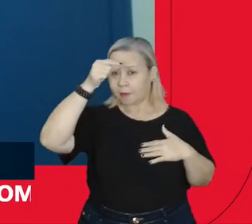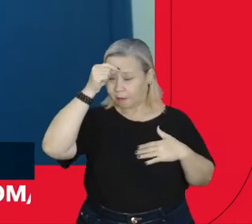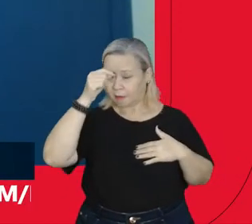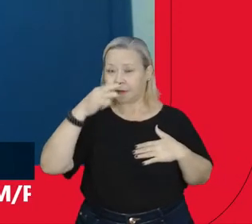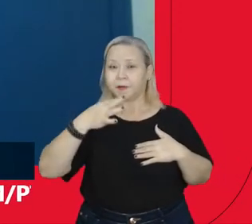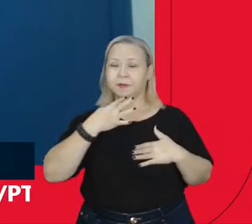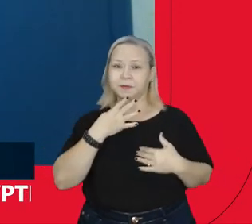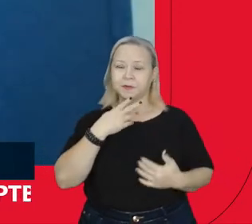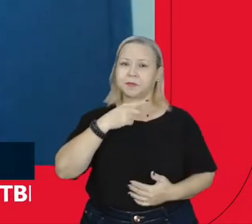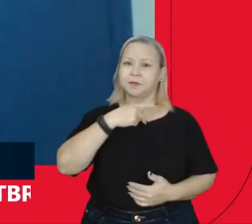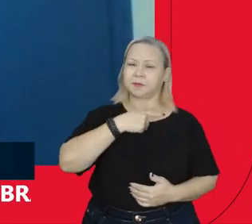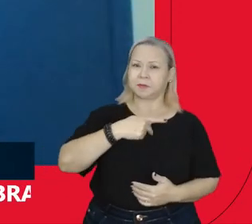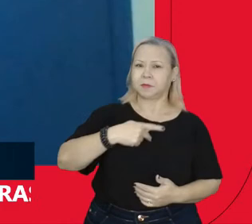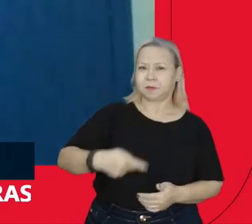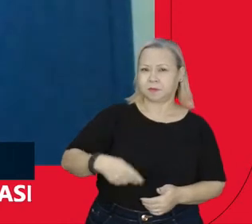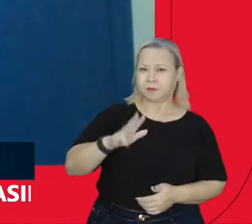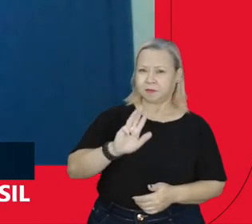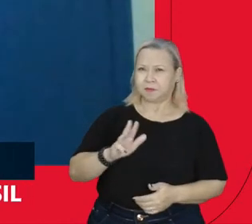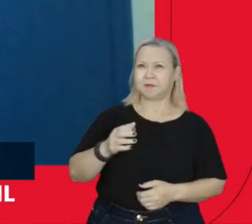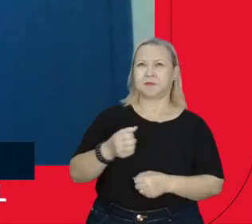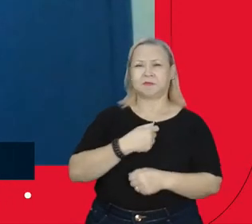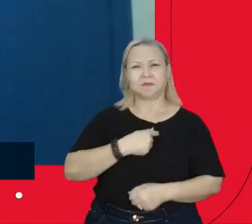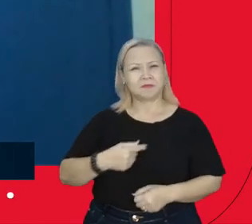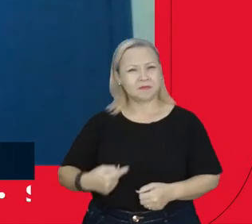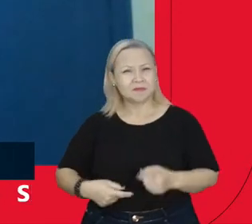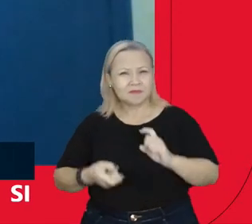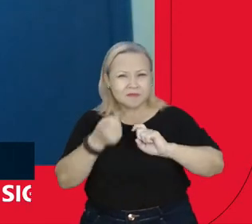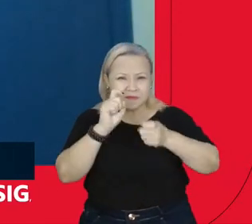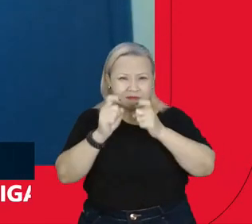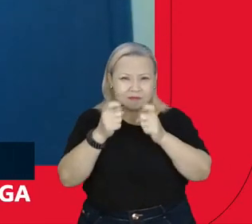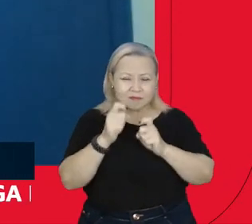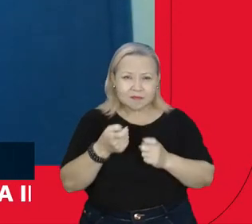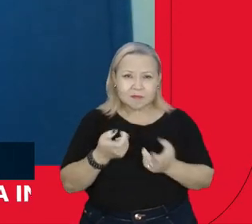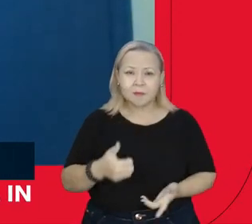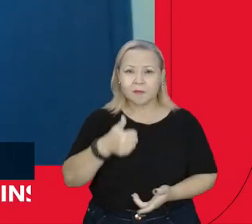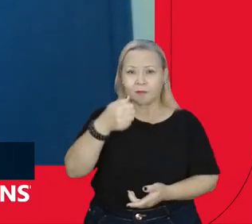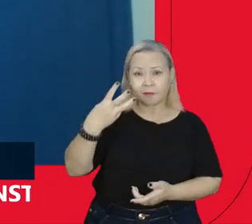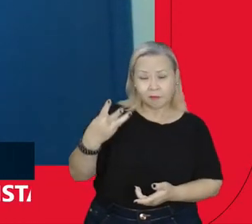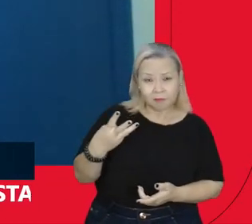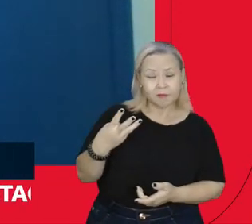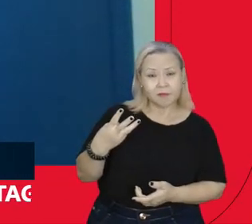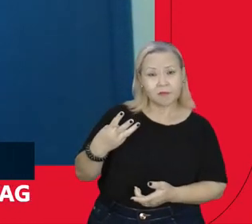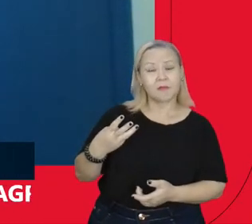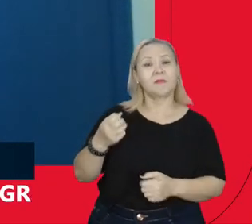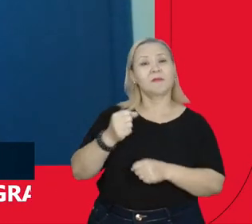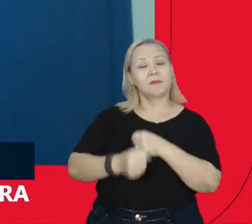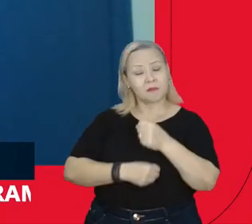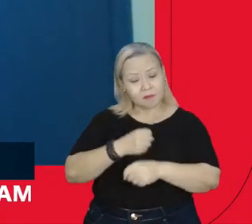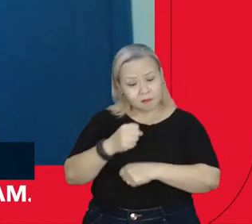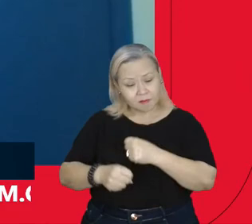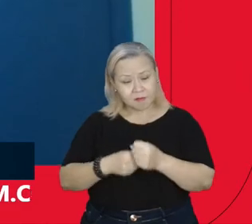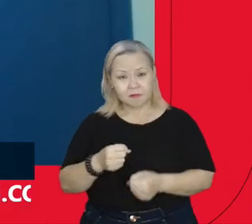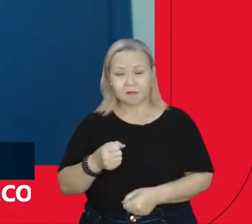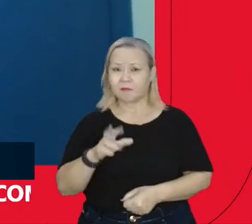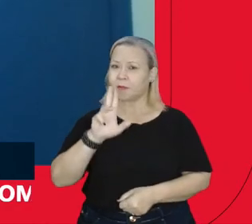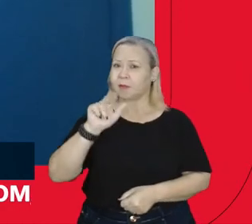Lula, governamos por 13 anos, o presidente foi presidente 8 anos, E nós